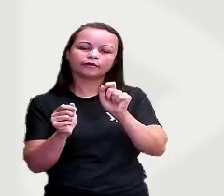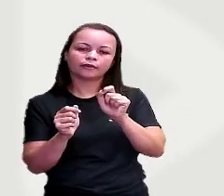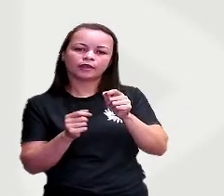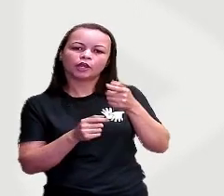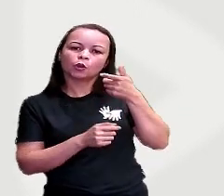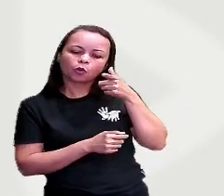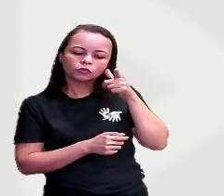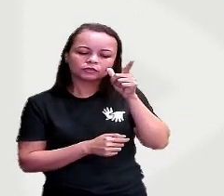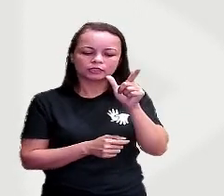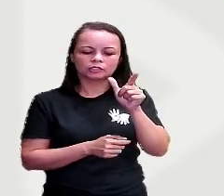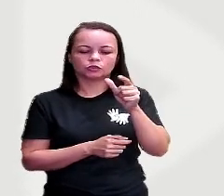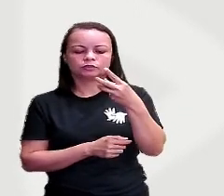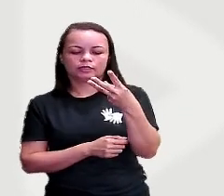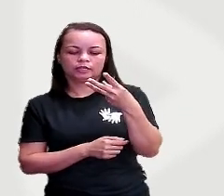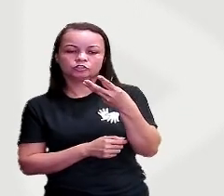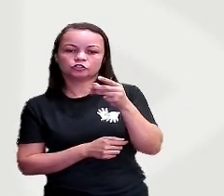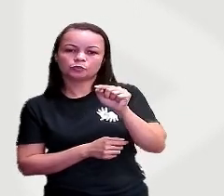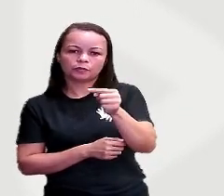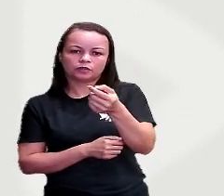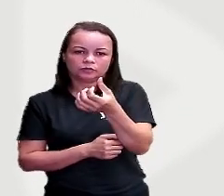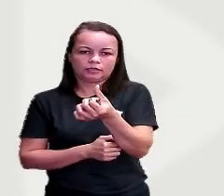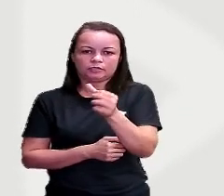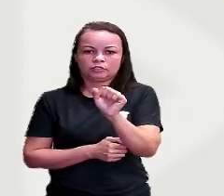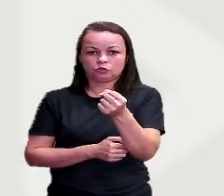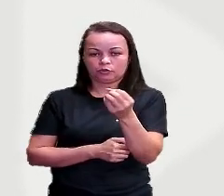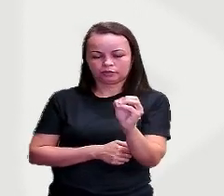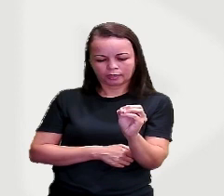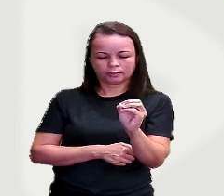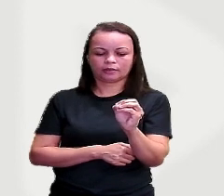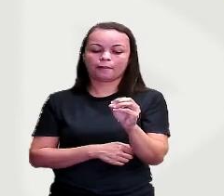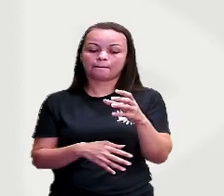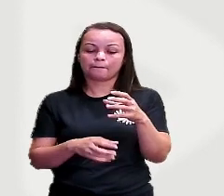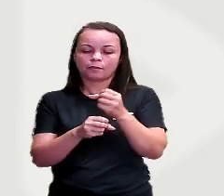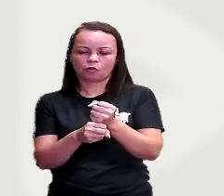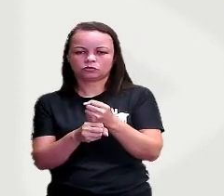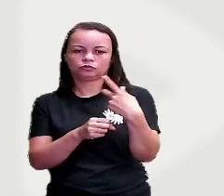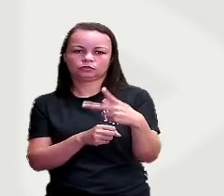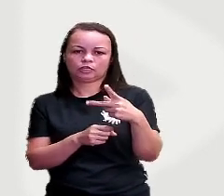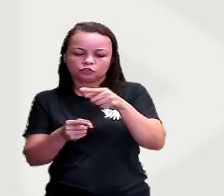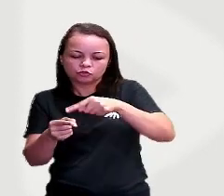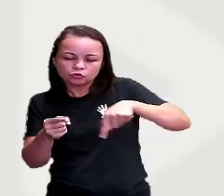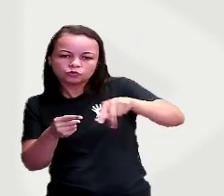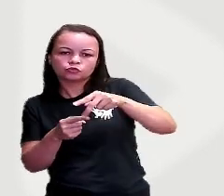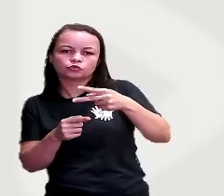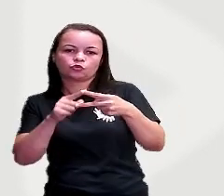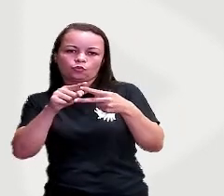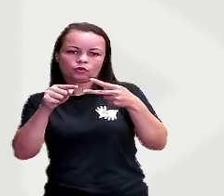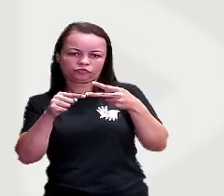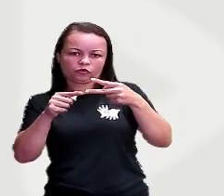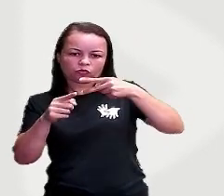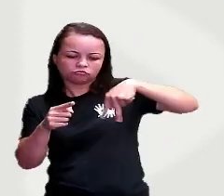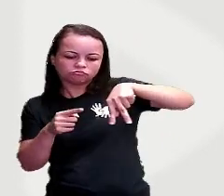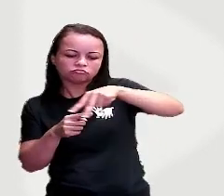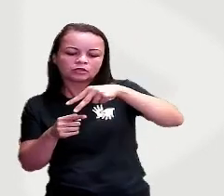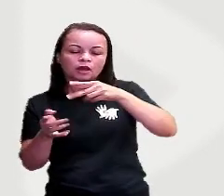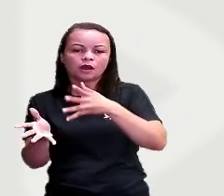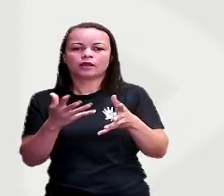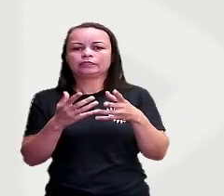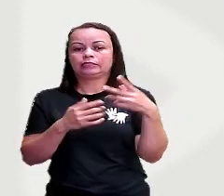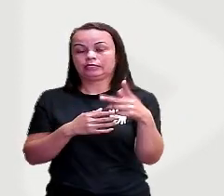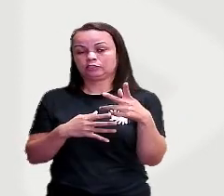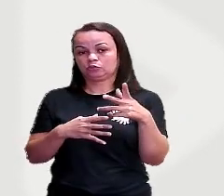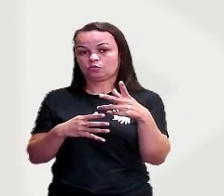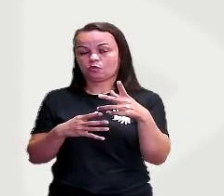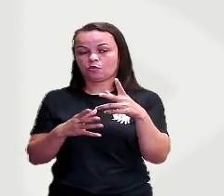3.680 pontos no total das duas voltas, afirmando que sua pontuação era maior